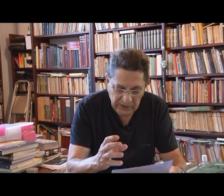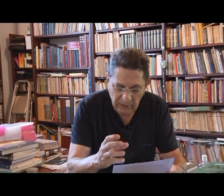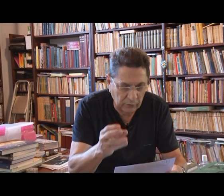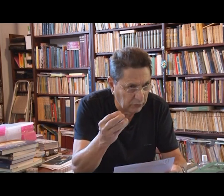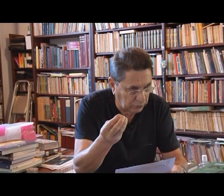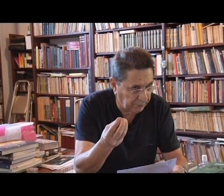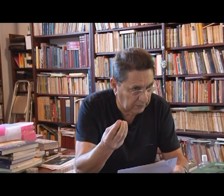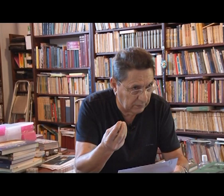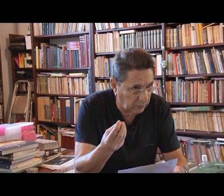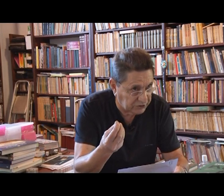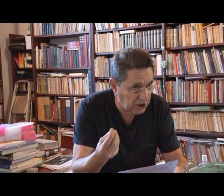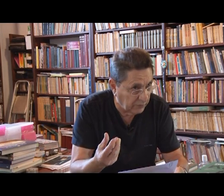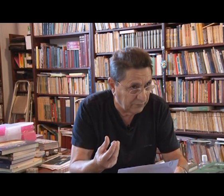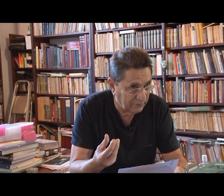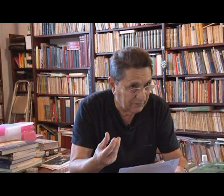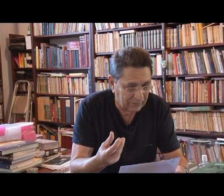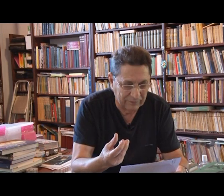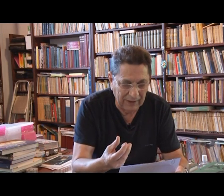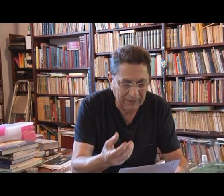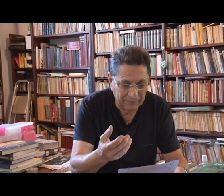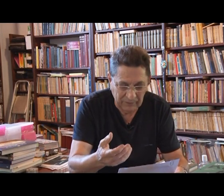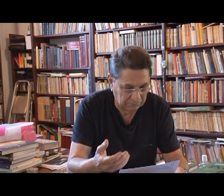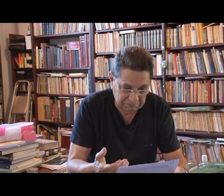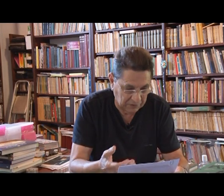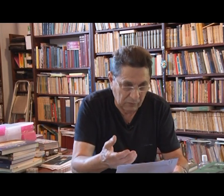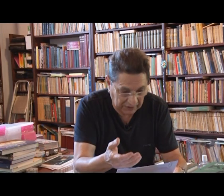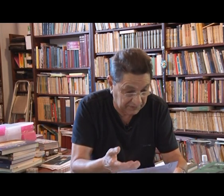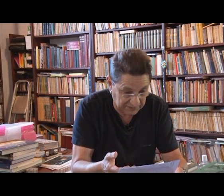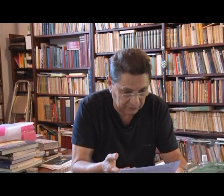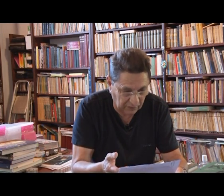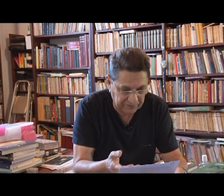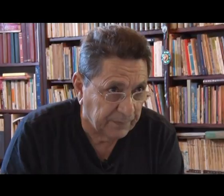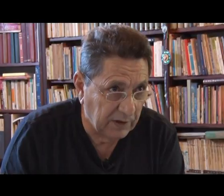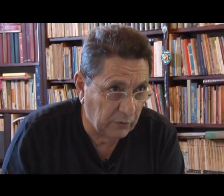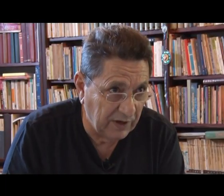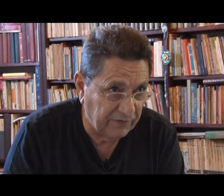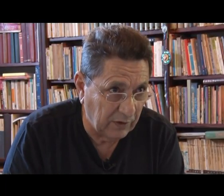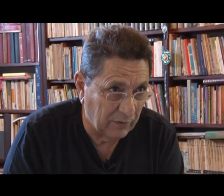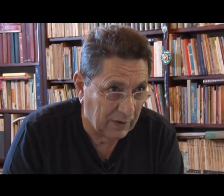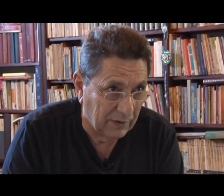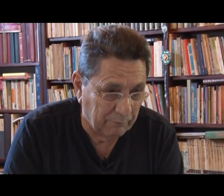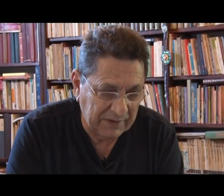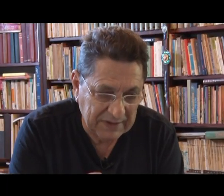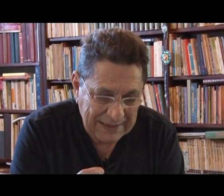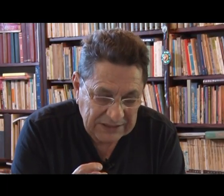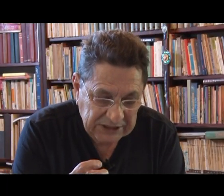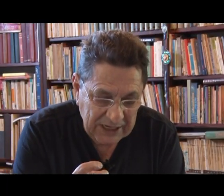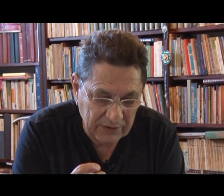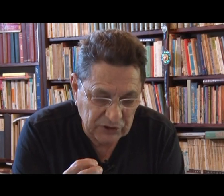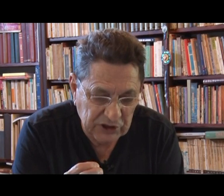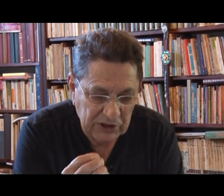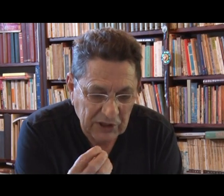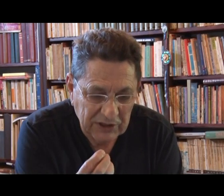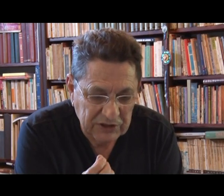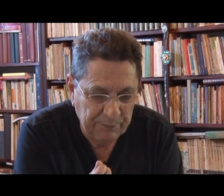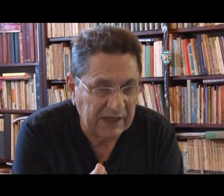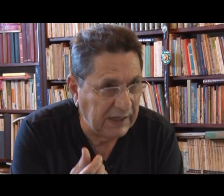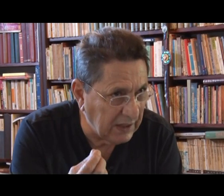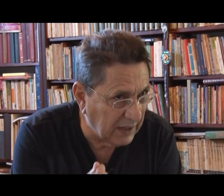É um hino muito curtinho, né? São 3 estrofes e um refrão, mas ele é cheio